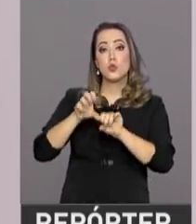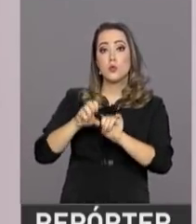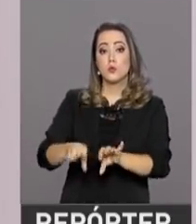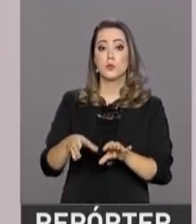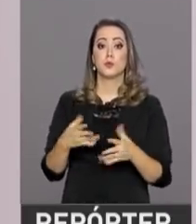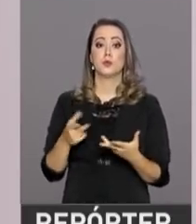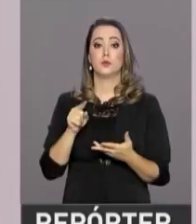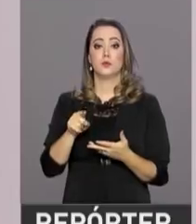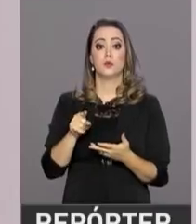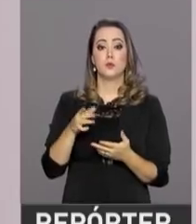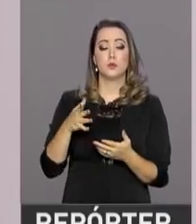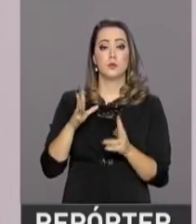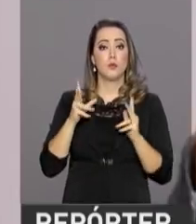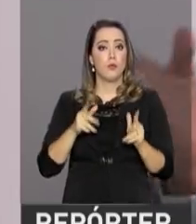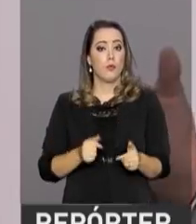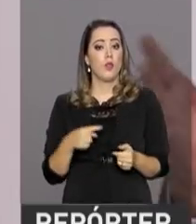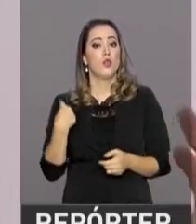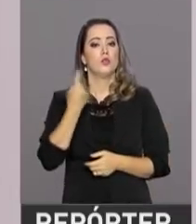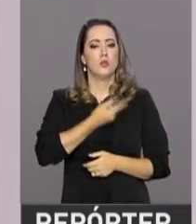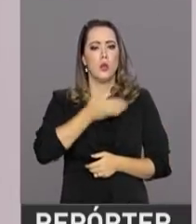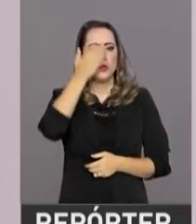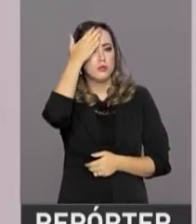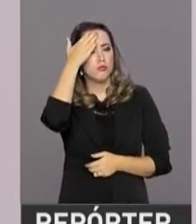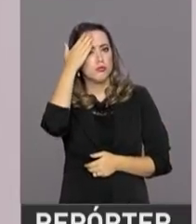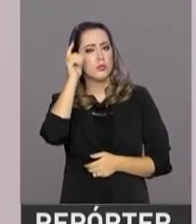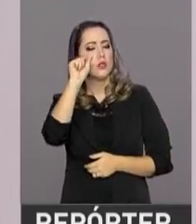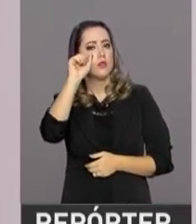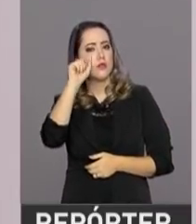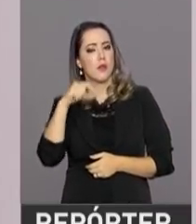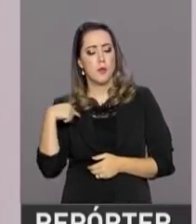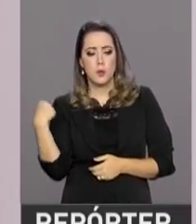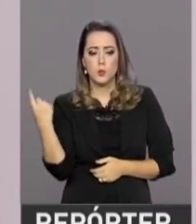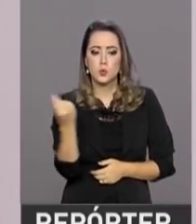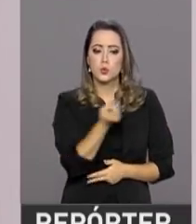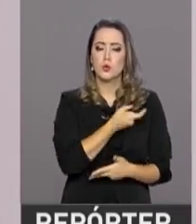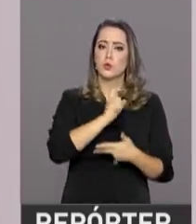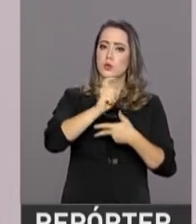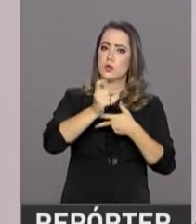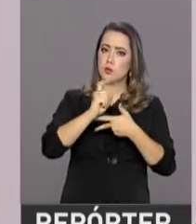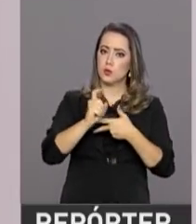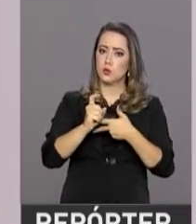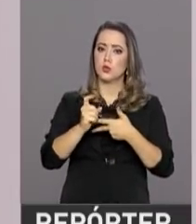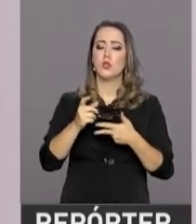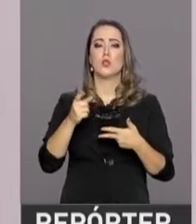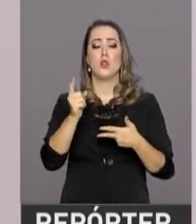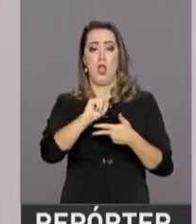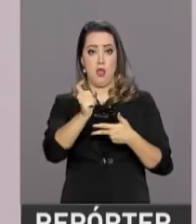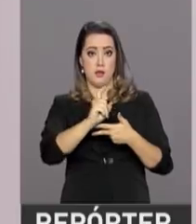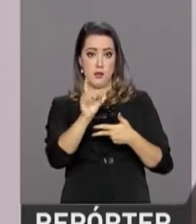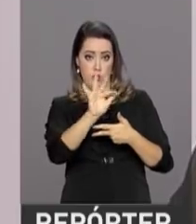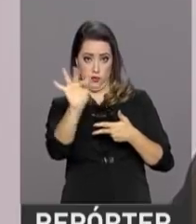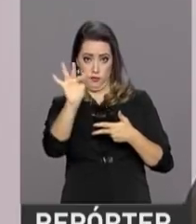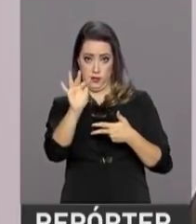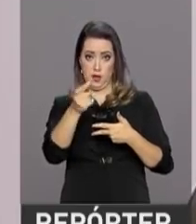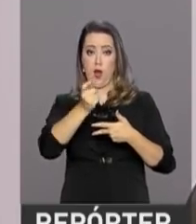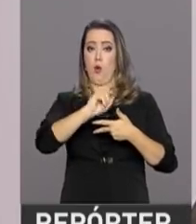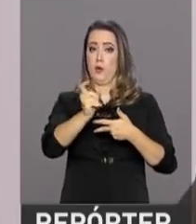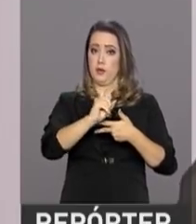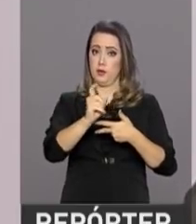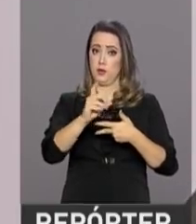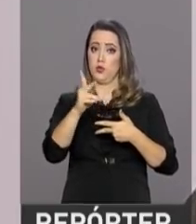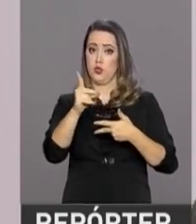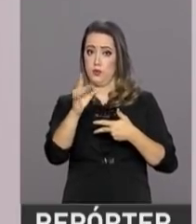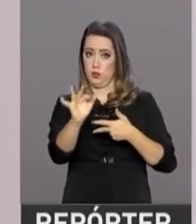saneamento e acho que nós todos aqui no executivo o executivo distrital os deputados